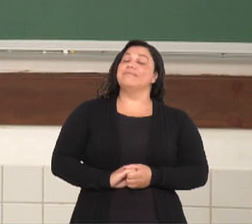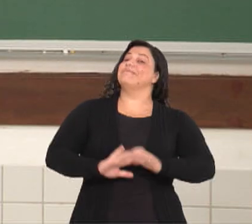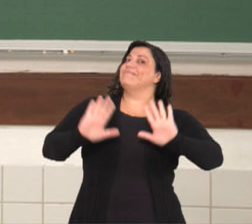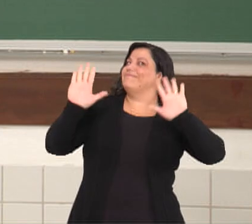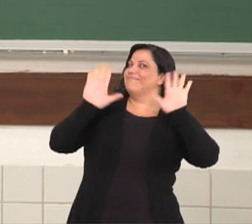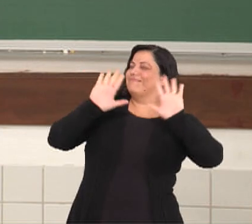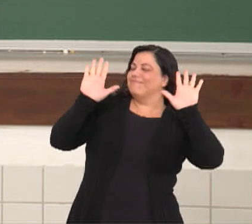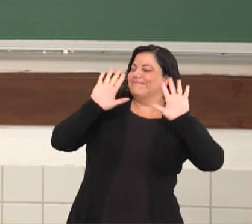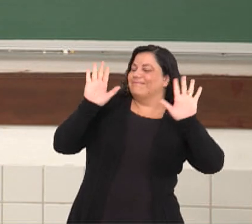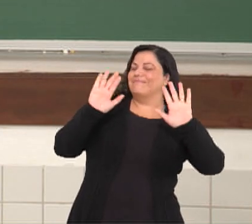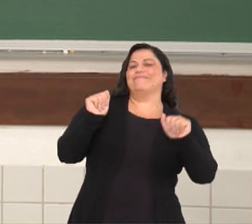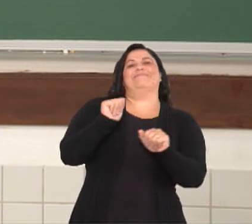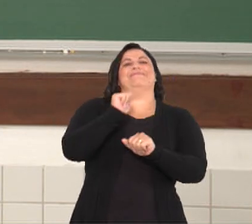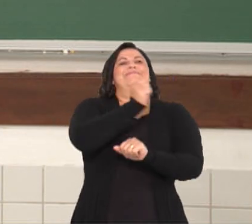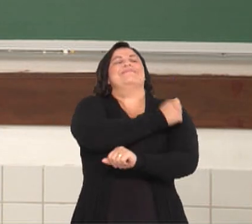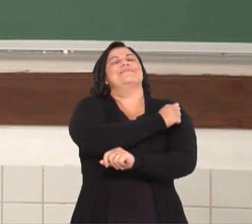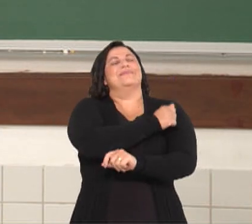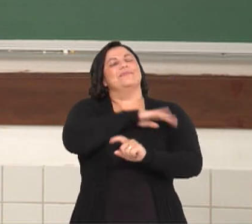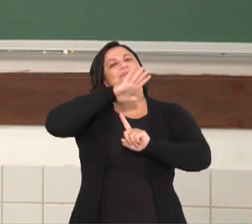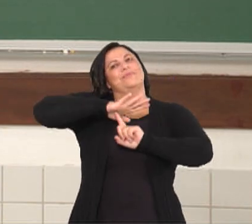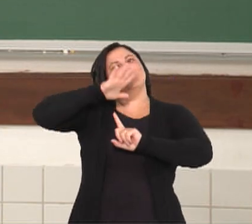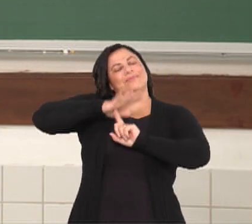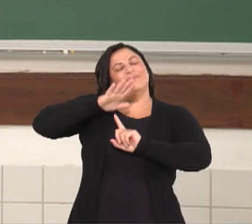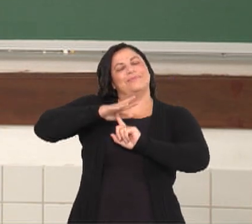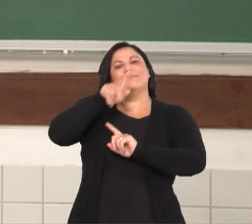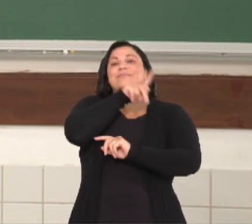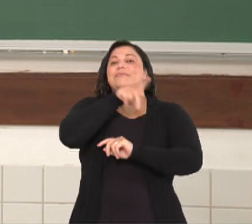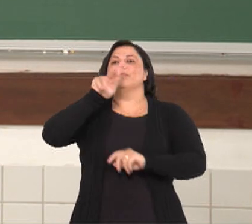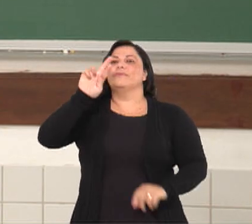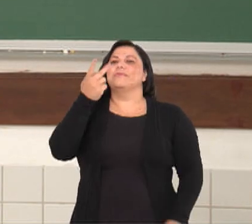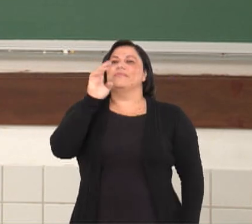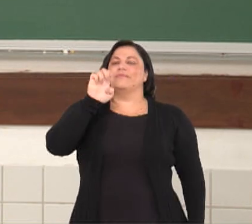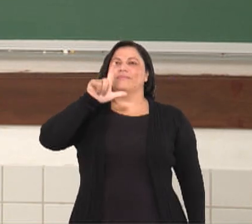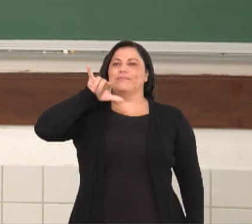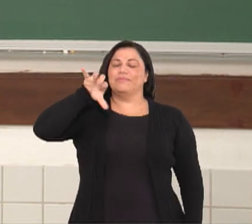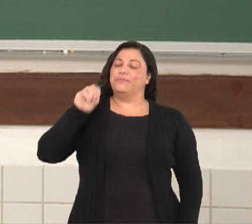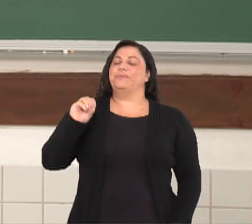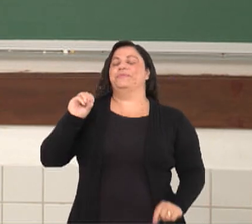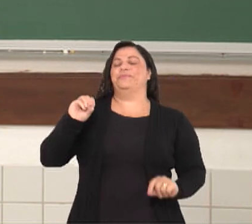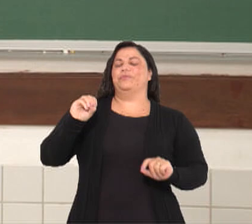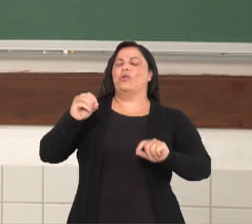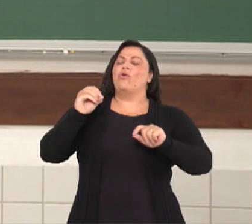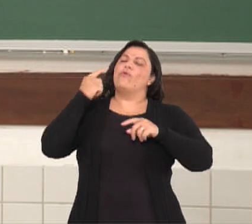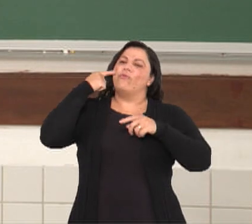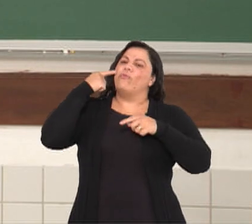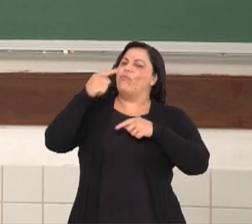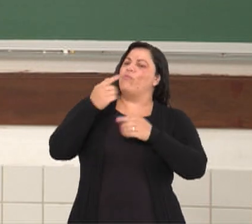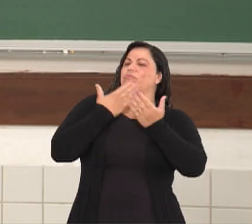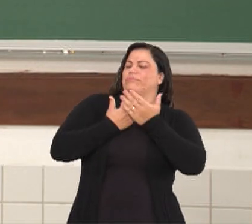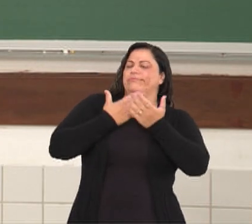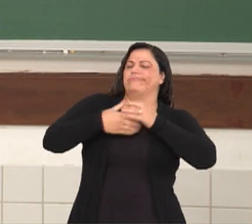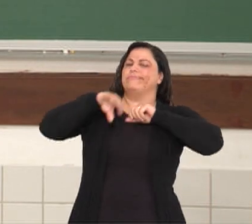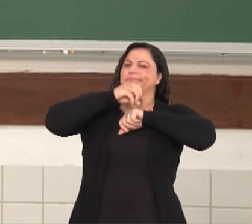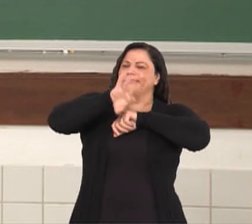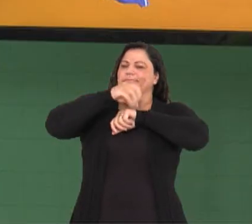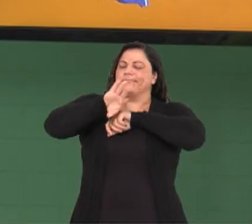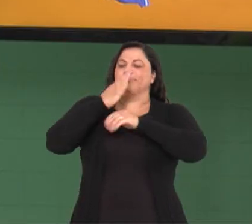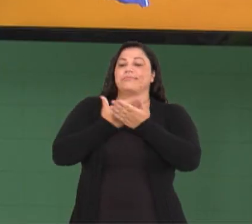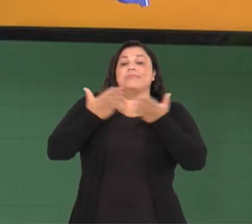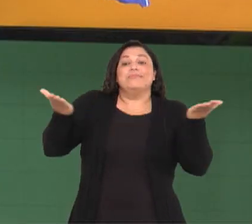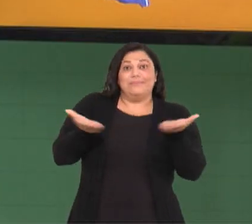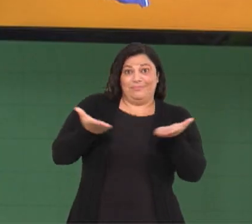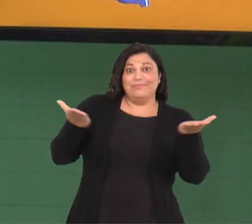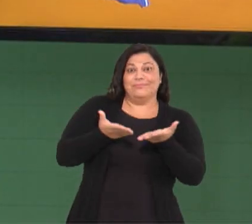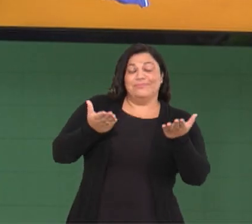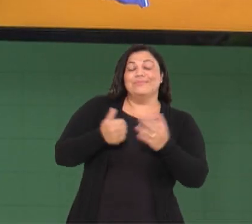Olá, estudantes do Paraná, eu sou o professor Hélio e vou acompanhar vocês hoje na aula de Força Elétrica, aula 8 de Física. Na aula 7 a gente já teve